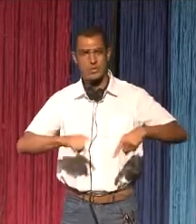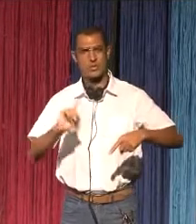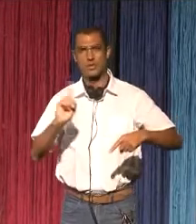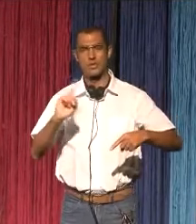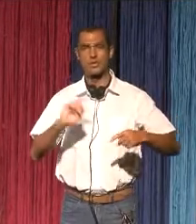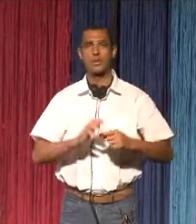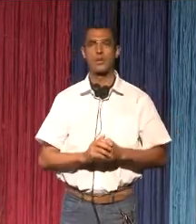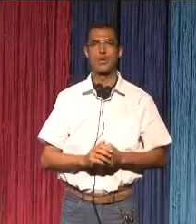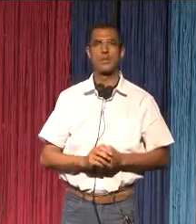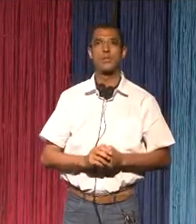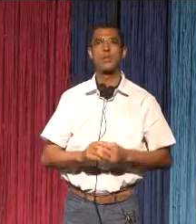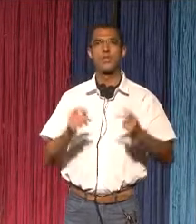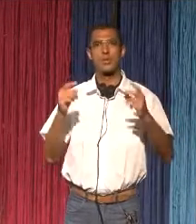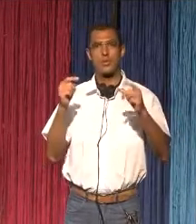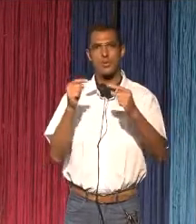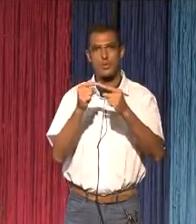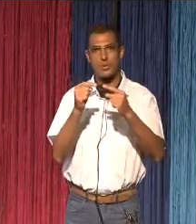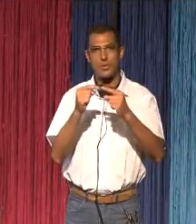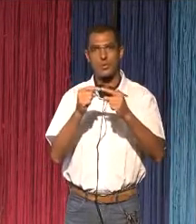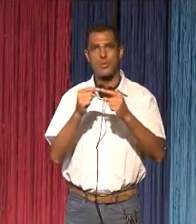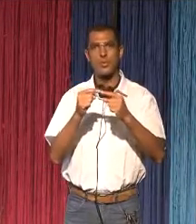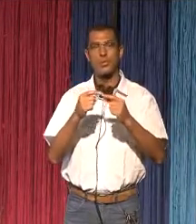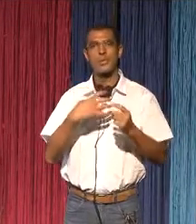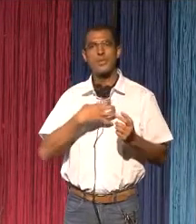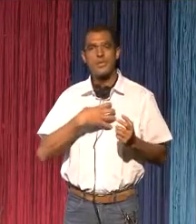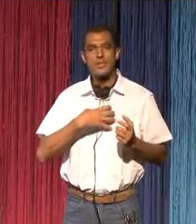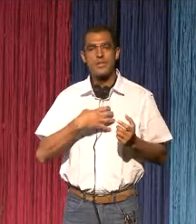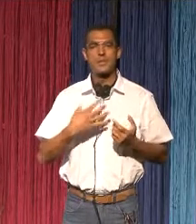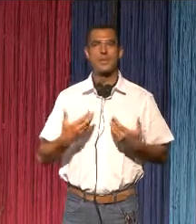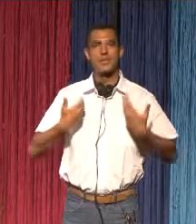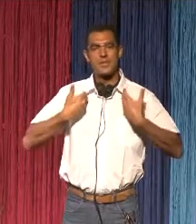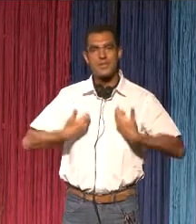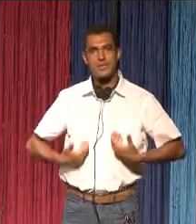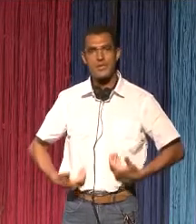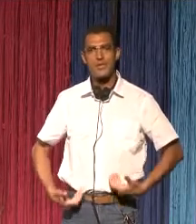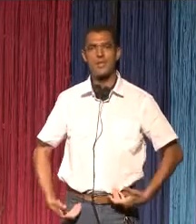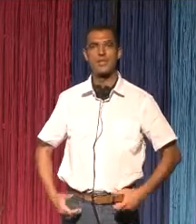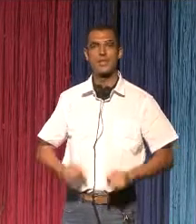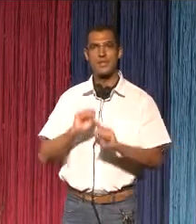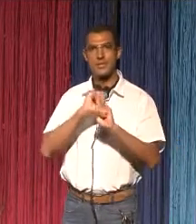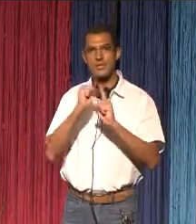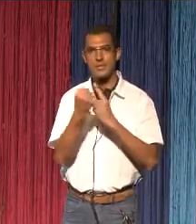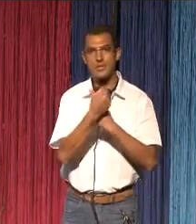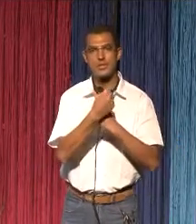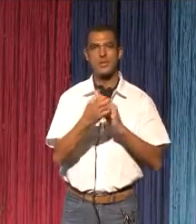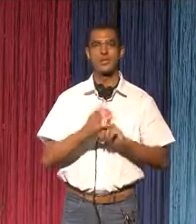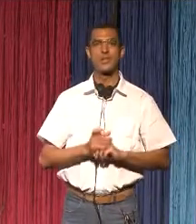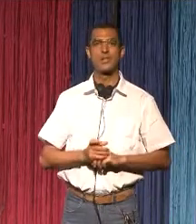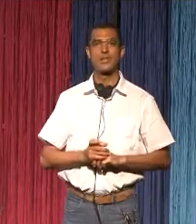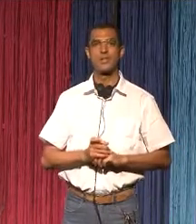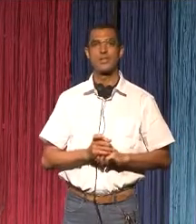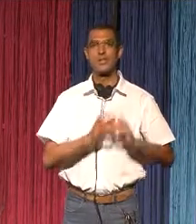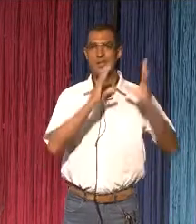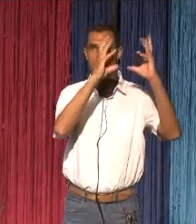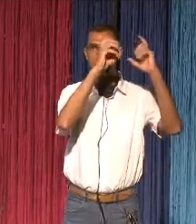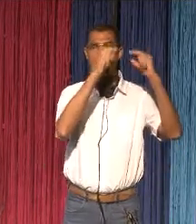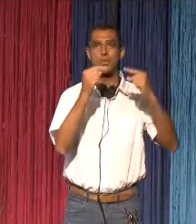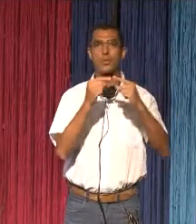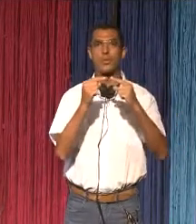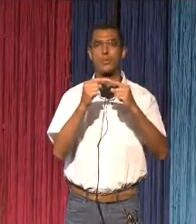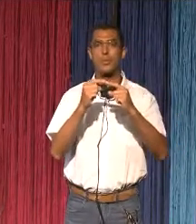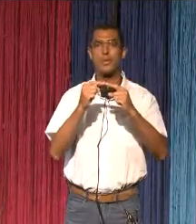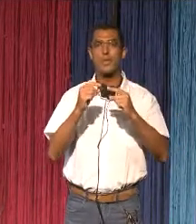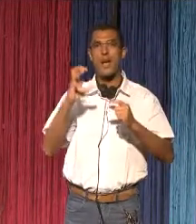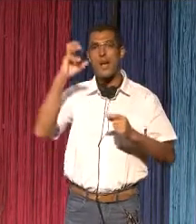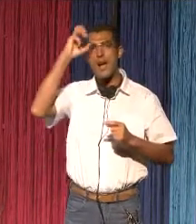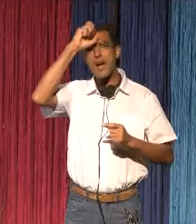a emocional, a físico, a social, etc. Cognitivo quer dizer conhecimento, só que